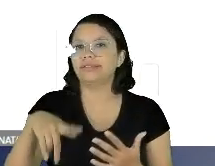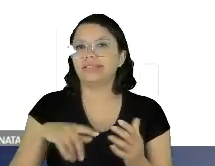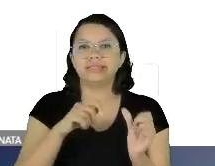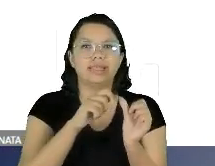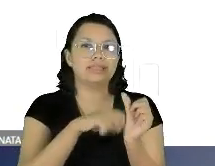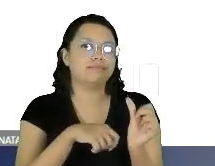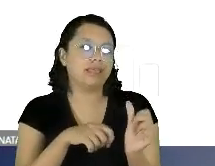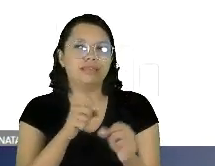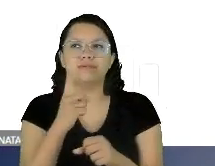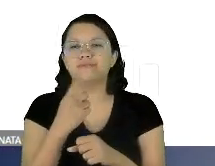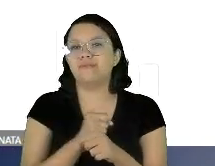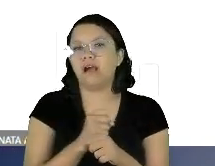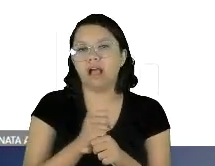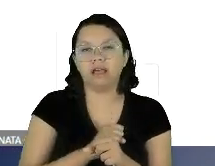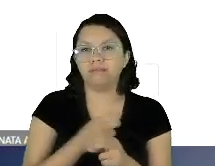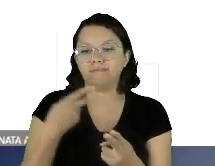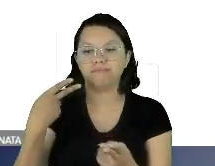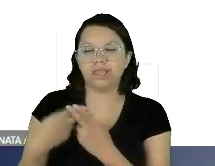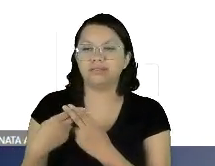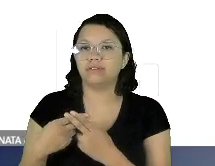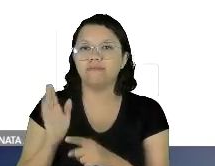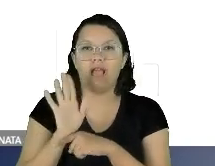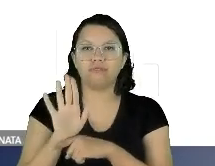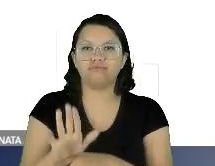a 1 ano que vai ajudar a vítima.